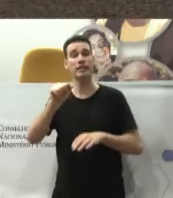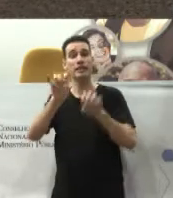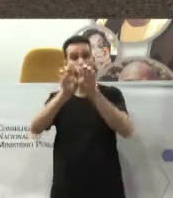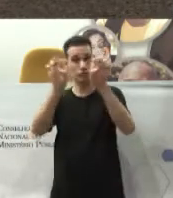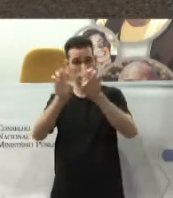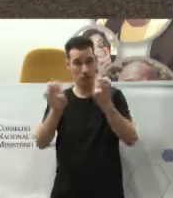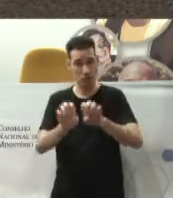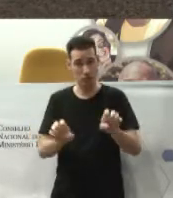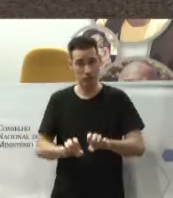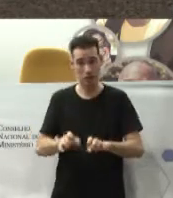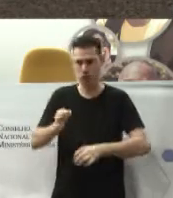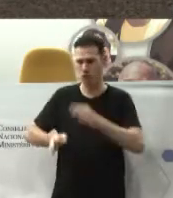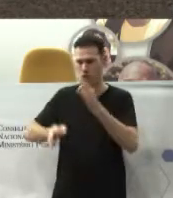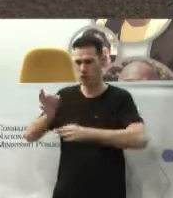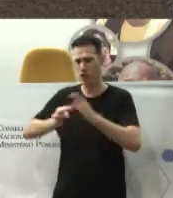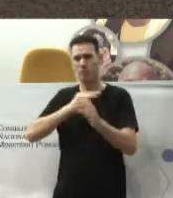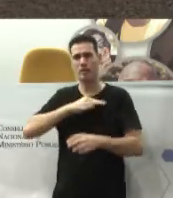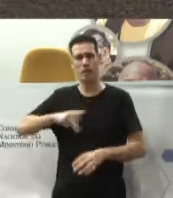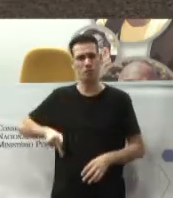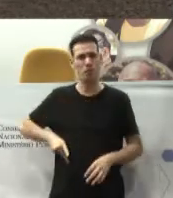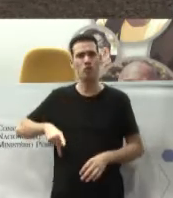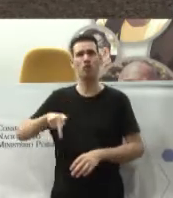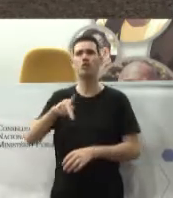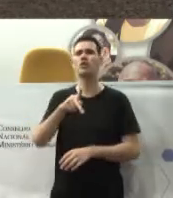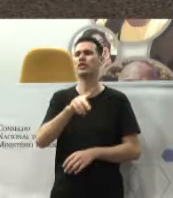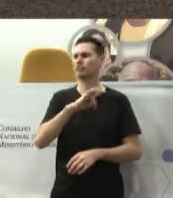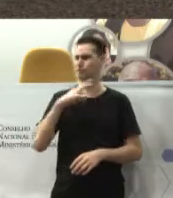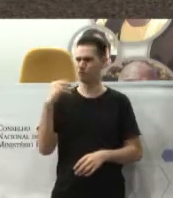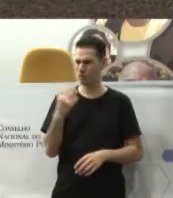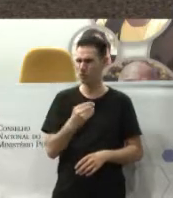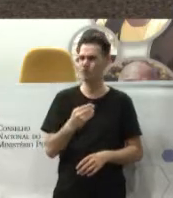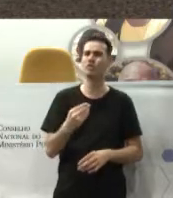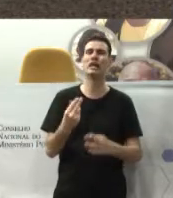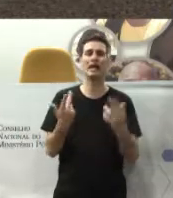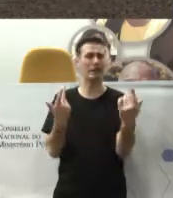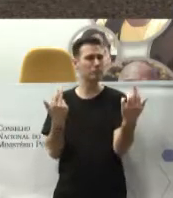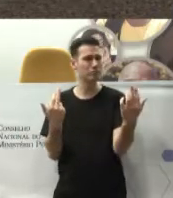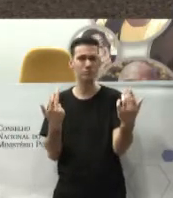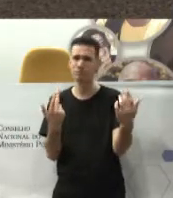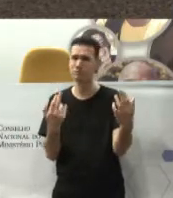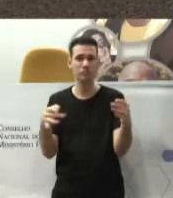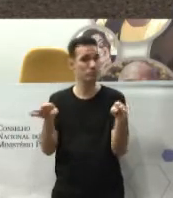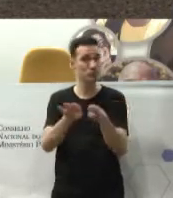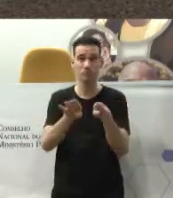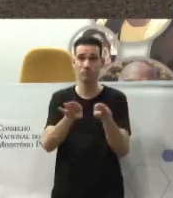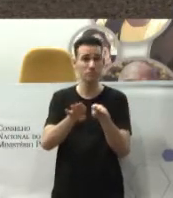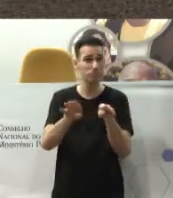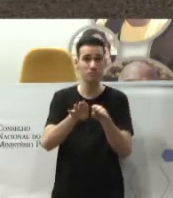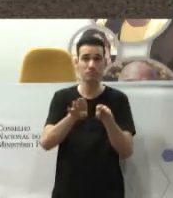judiciário, o Ministério Público, as defensorias, eles ocupam exatamente o mesmo papel que qualquer um outro.